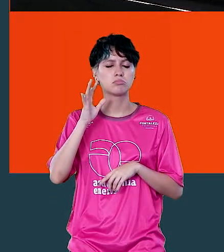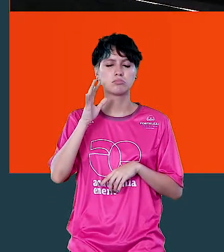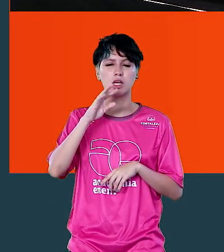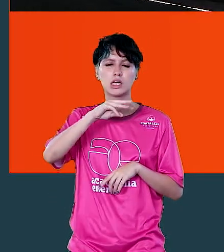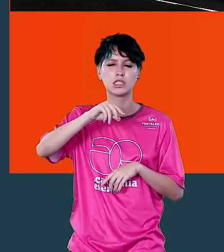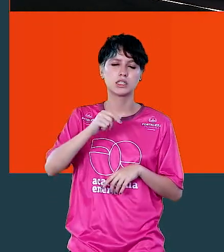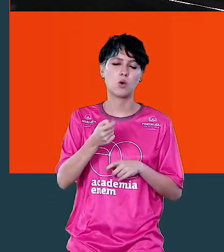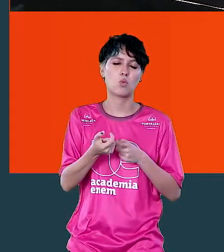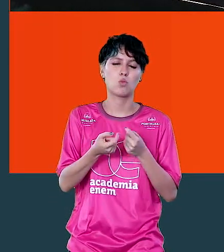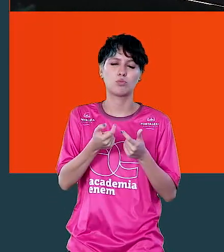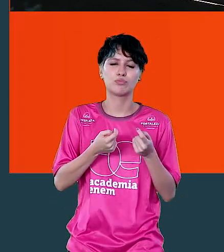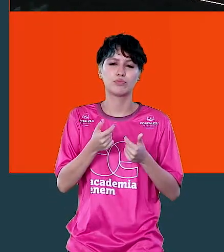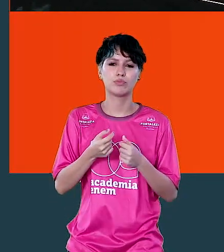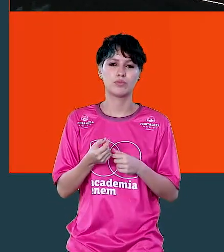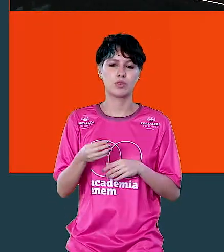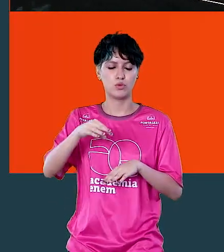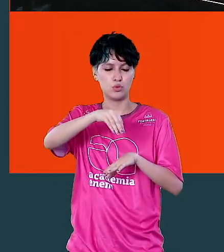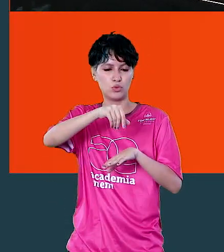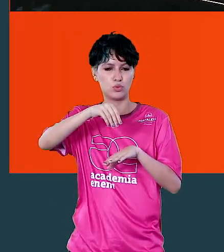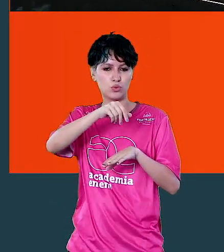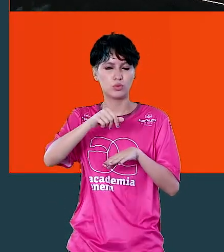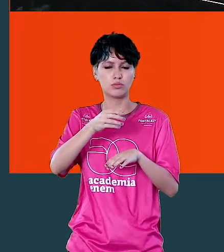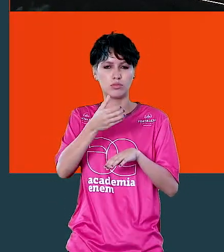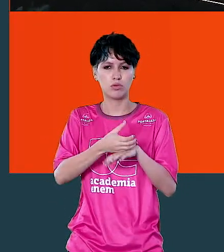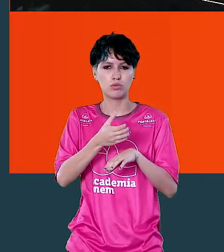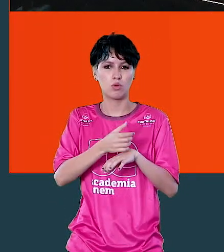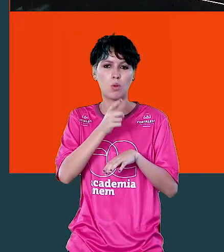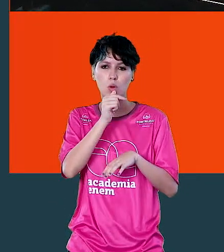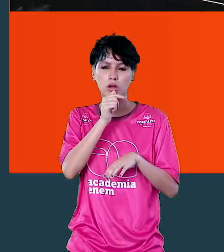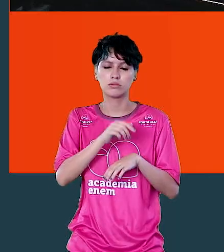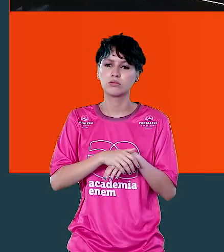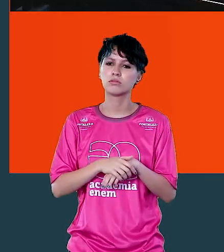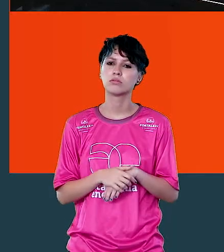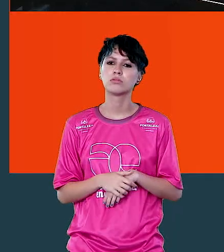pequena, uma pitada de sal. O que é que eu vou ter?